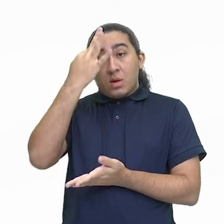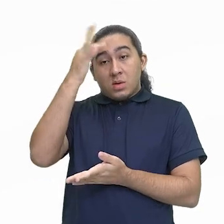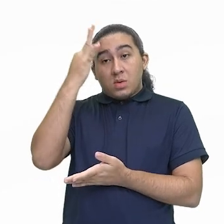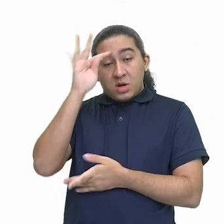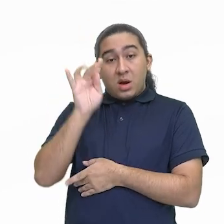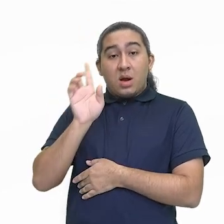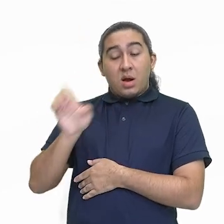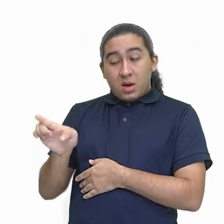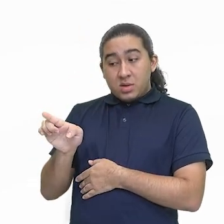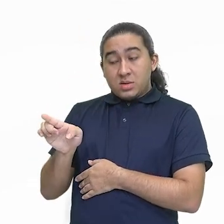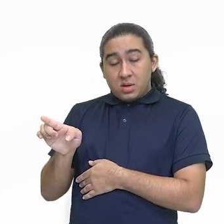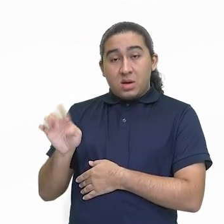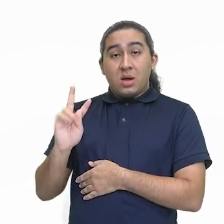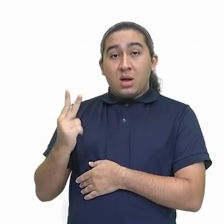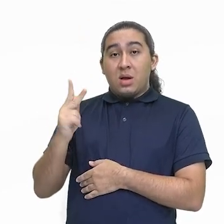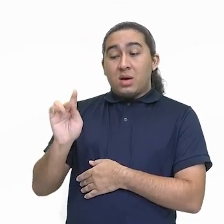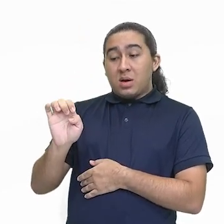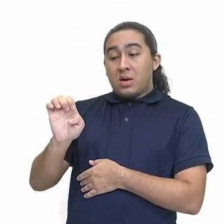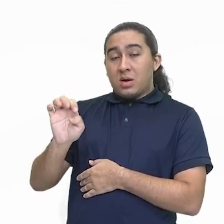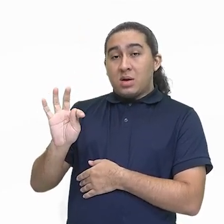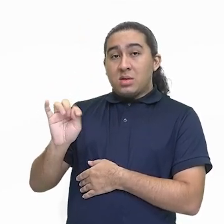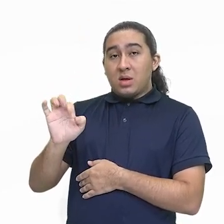hipótese heterotrófica.